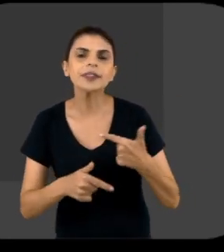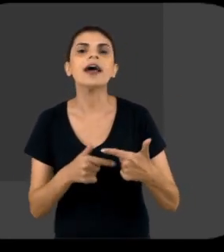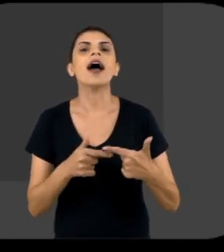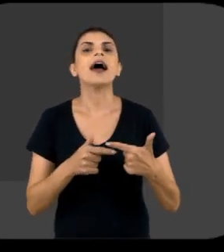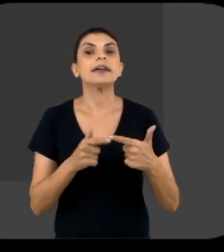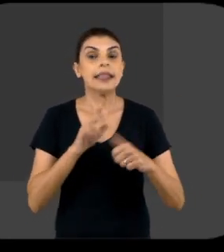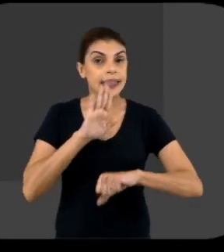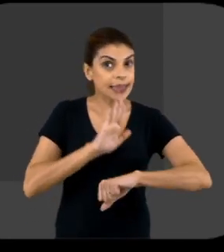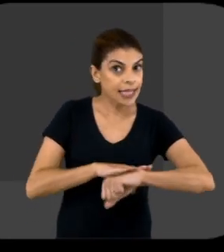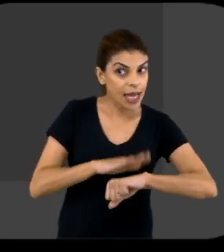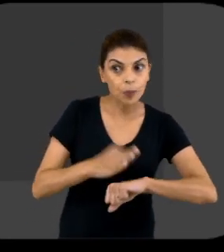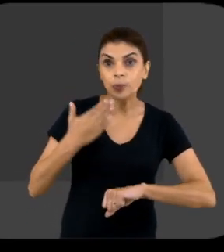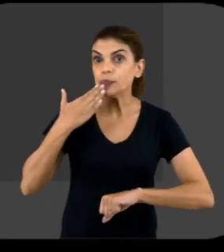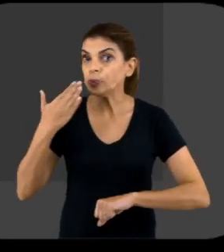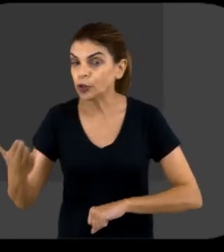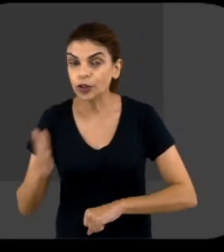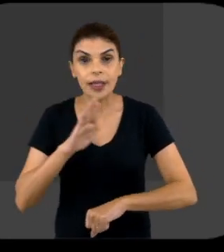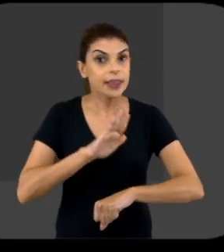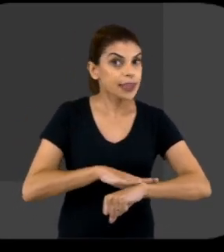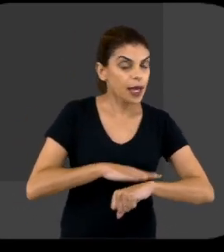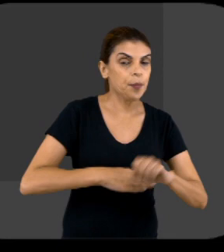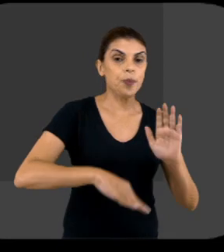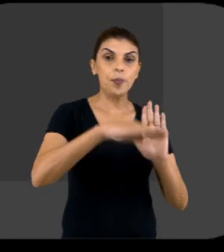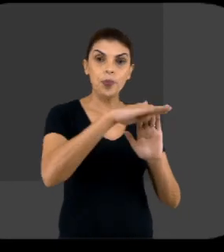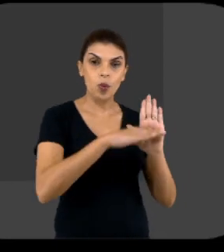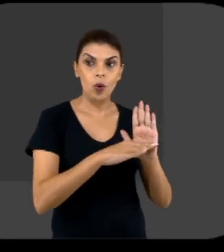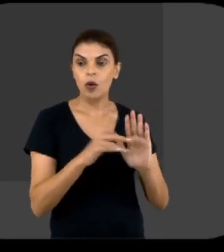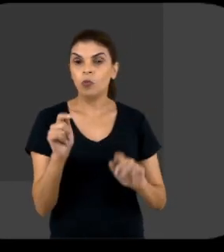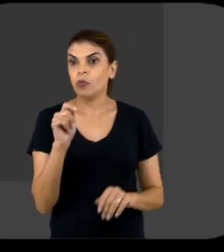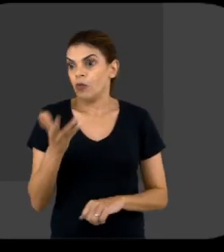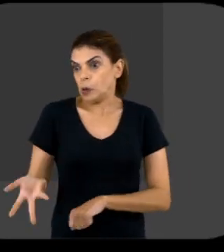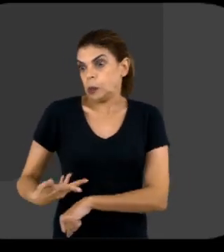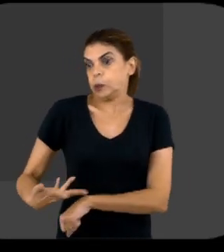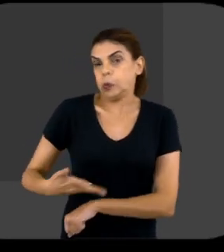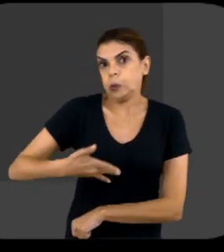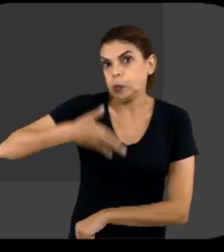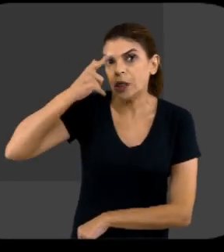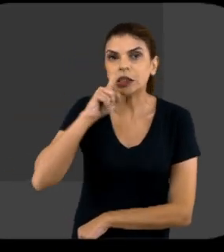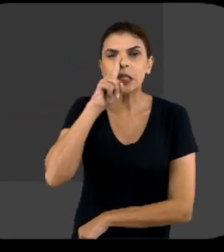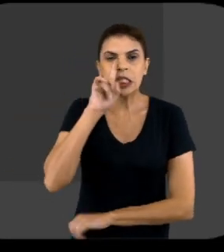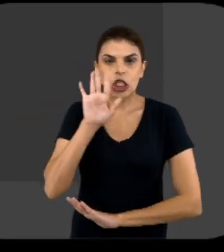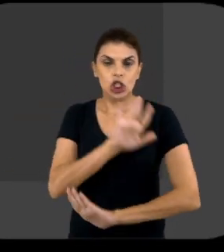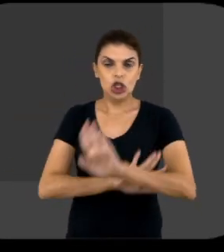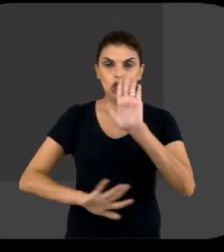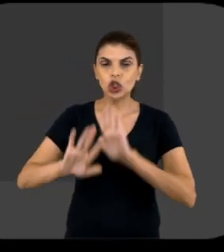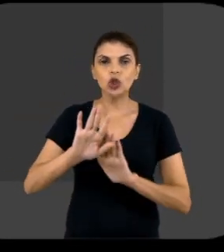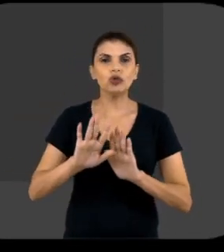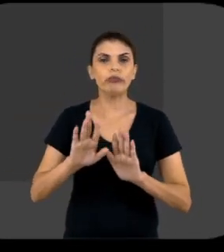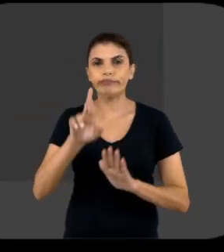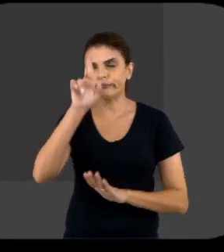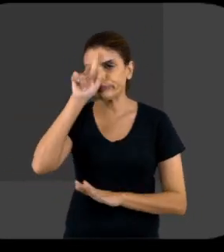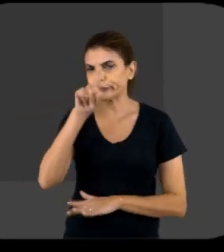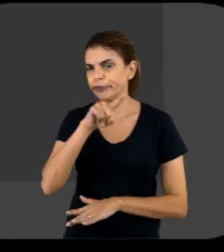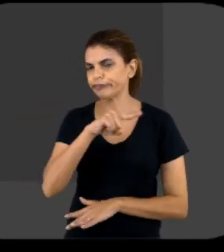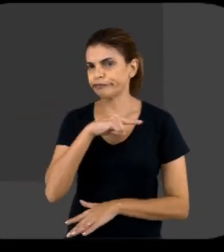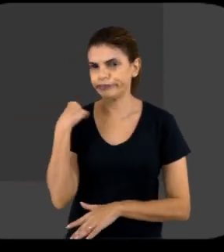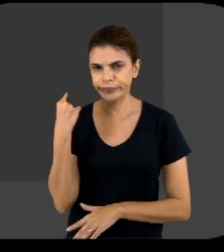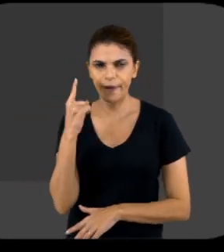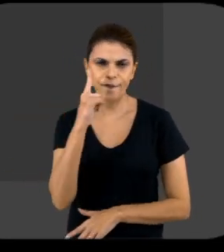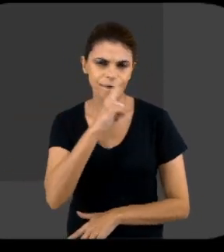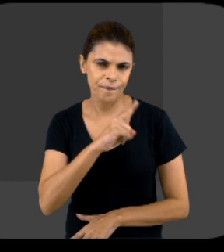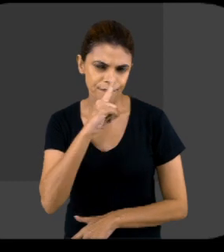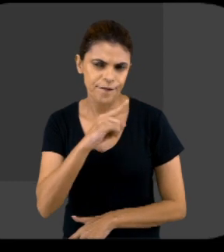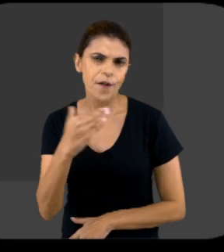atividades dentro do tempo programado, nem tão rápido ao ponto de correr riscos de ter muitas falhas